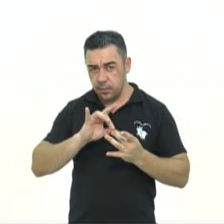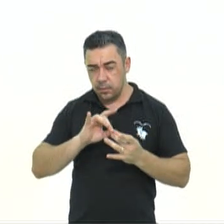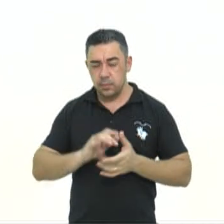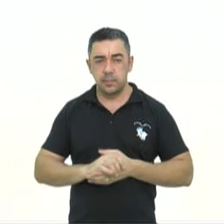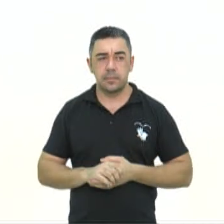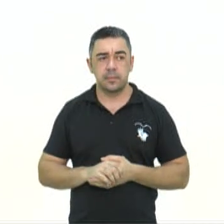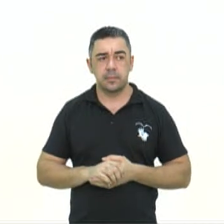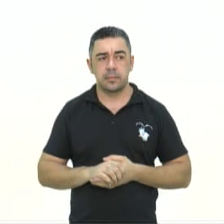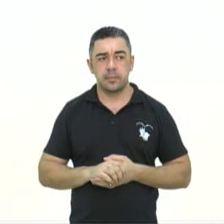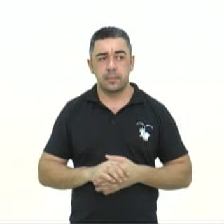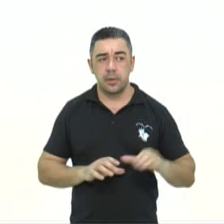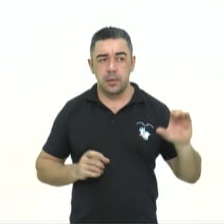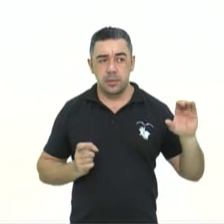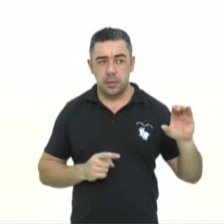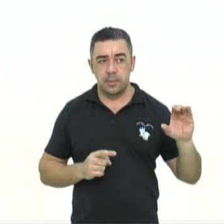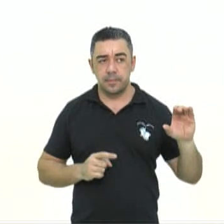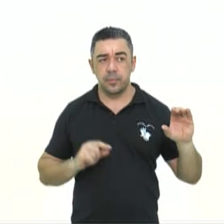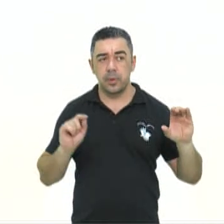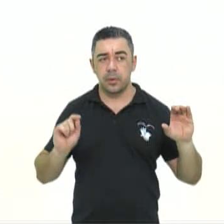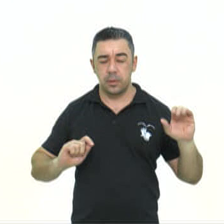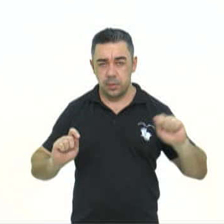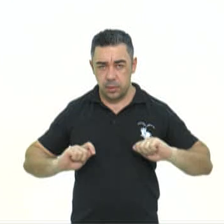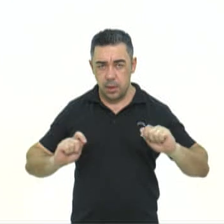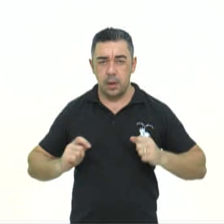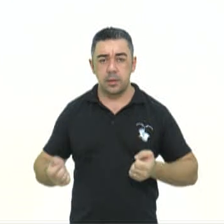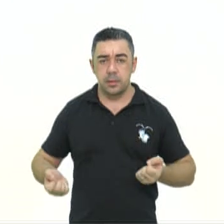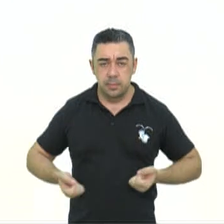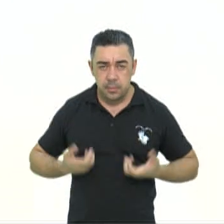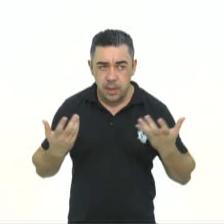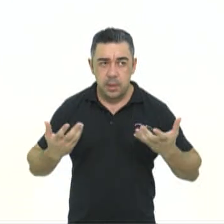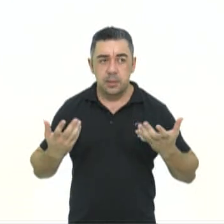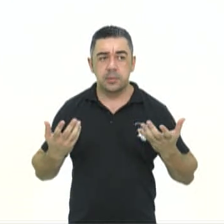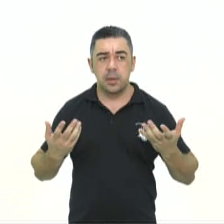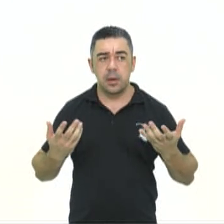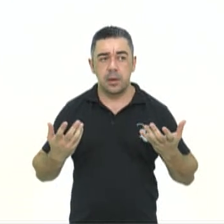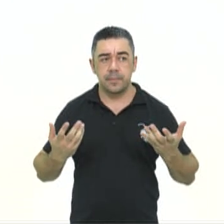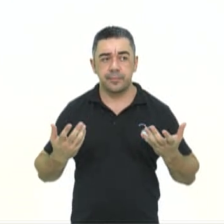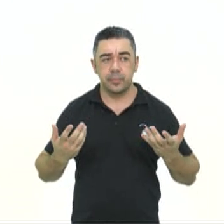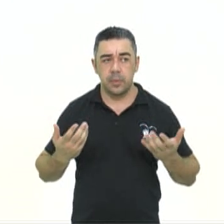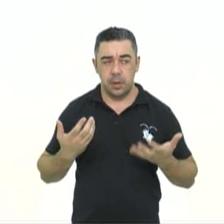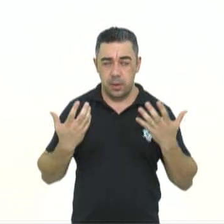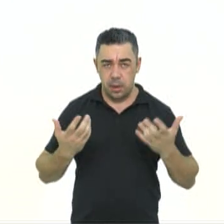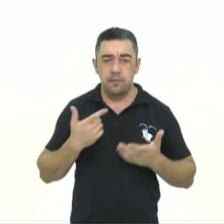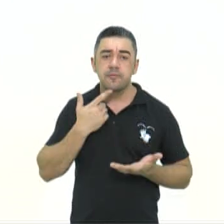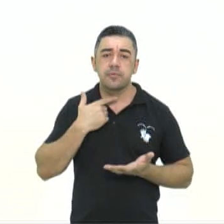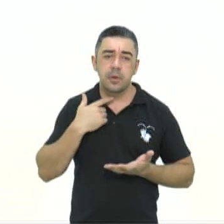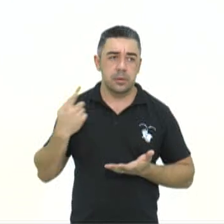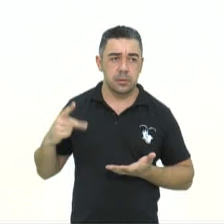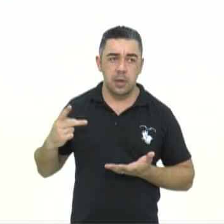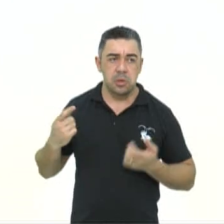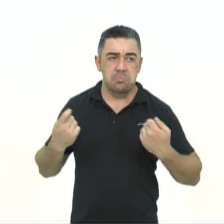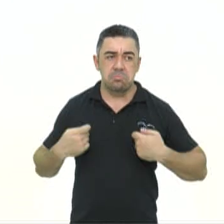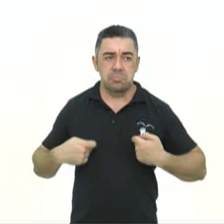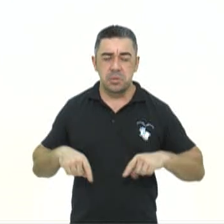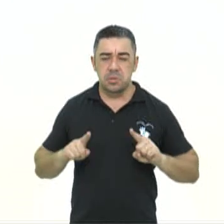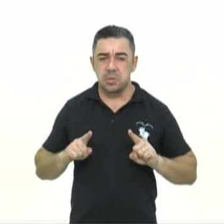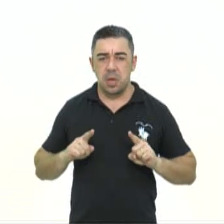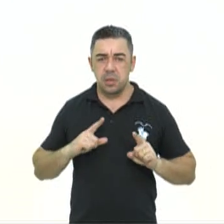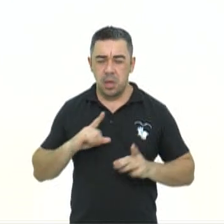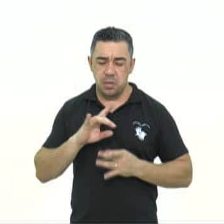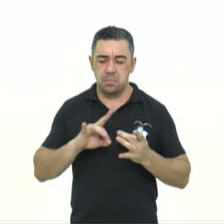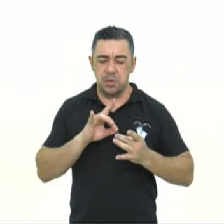específicos. Alternativa C, a facilidade de poder se expressar como quiser, sem ter